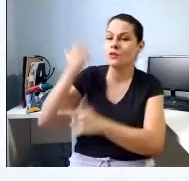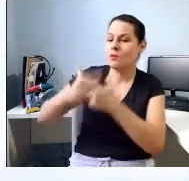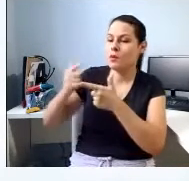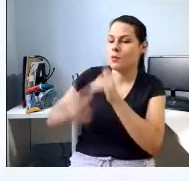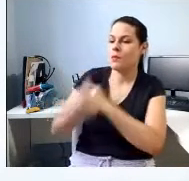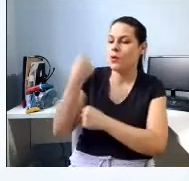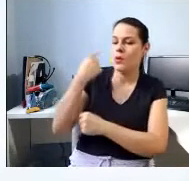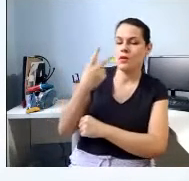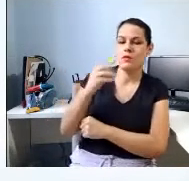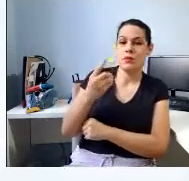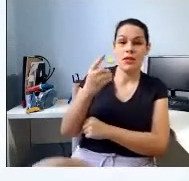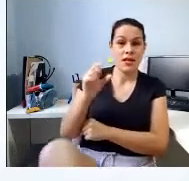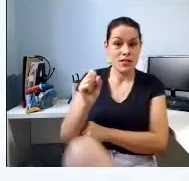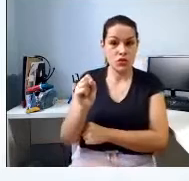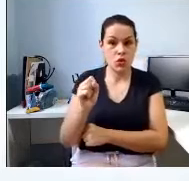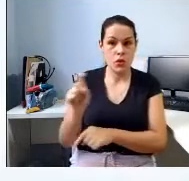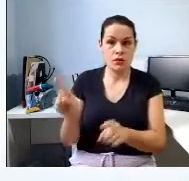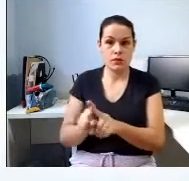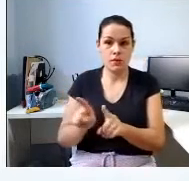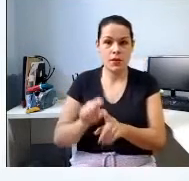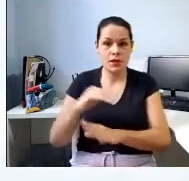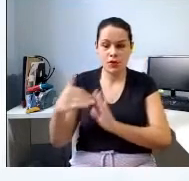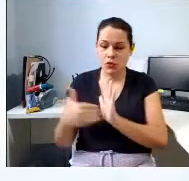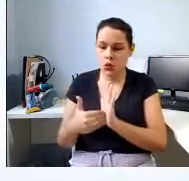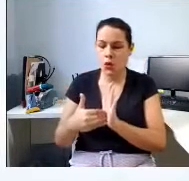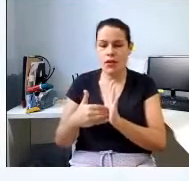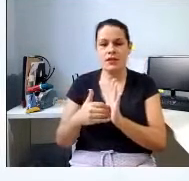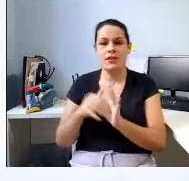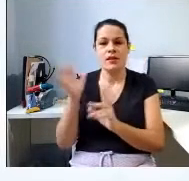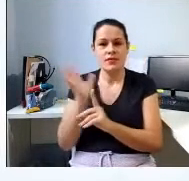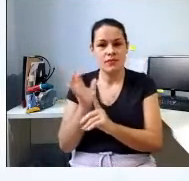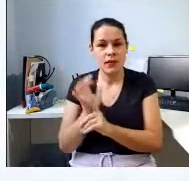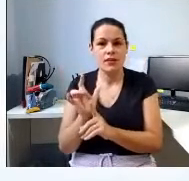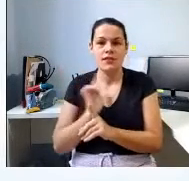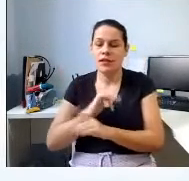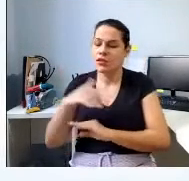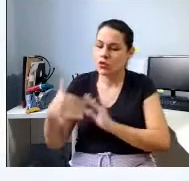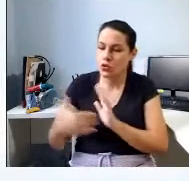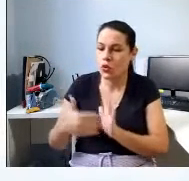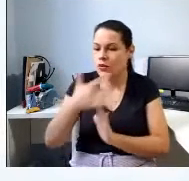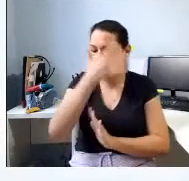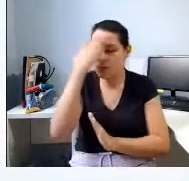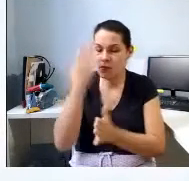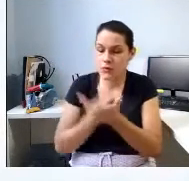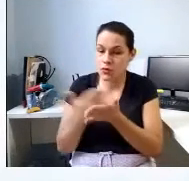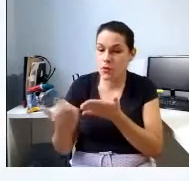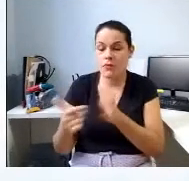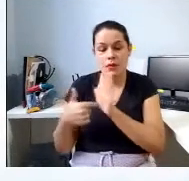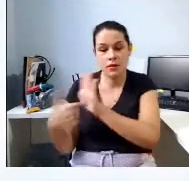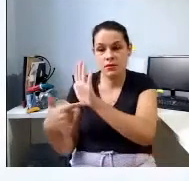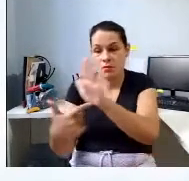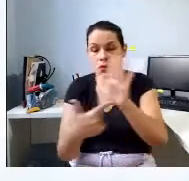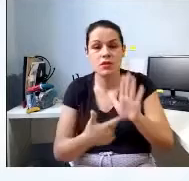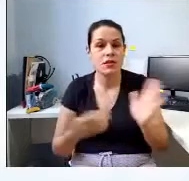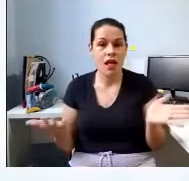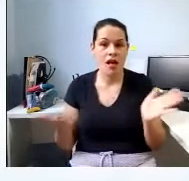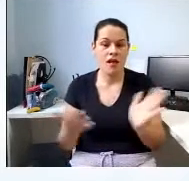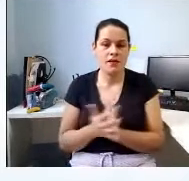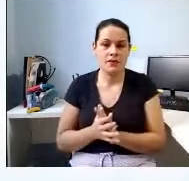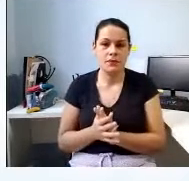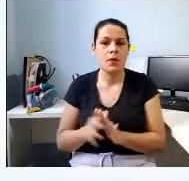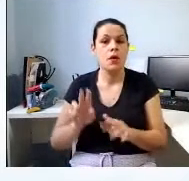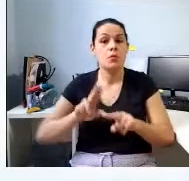antipolítica, das forças centrífugas que colocou todo mundo nos extremos. E aí há uma coisa que precisa